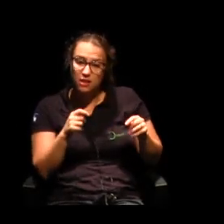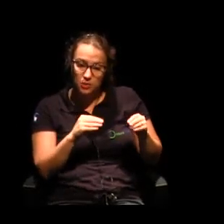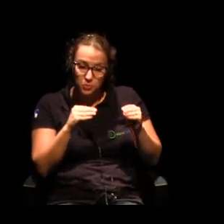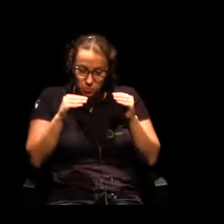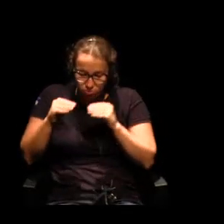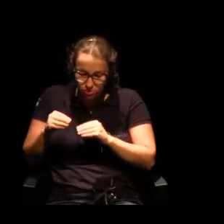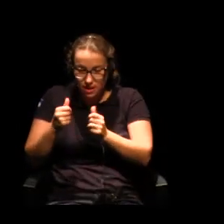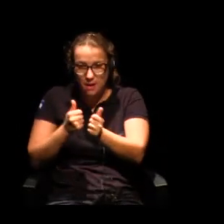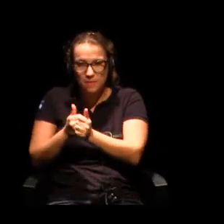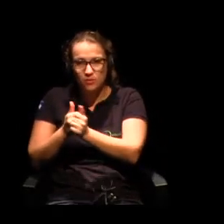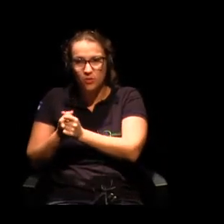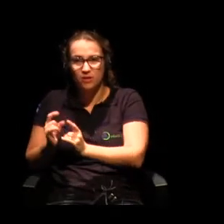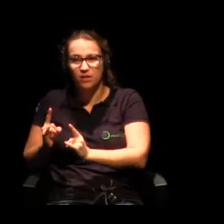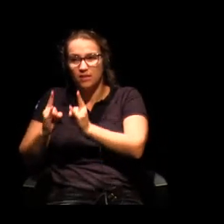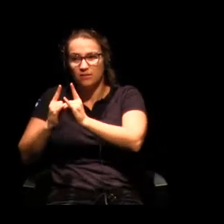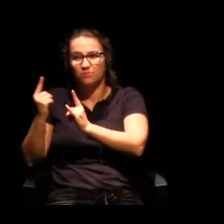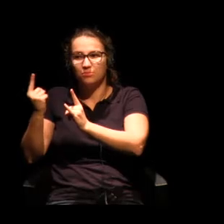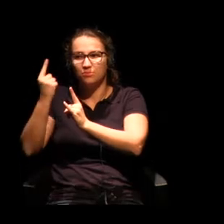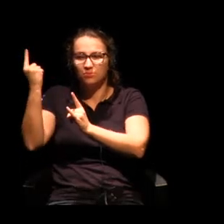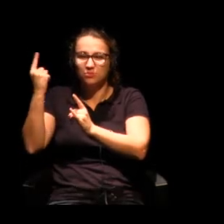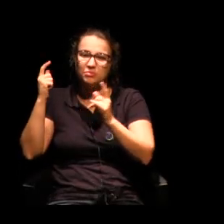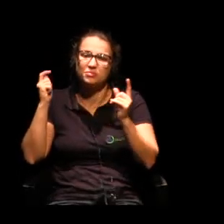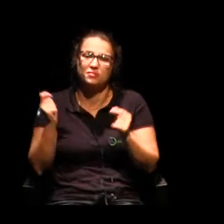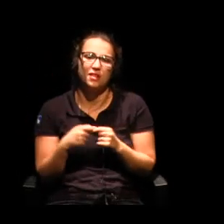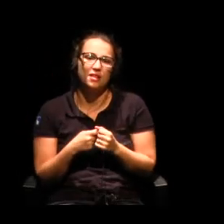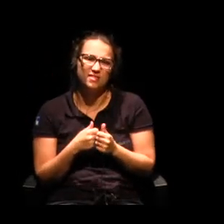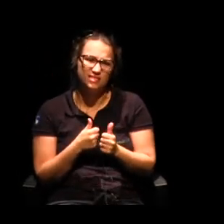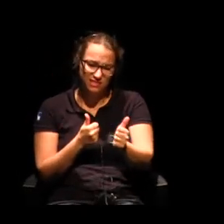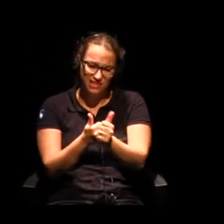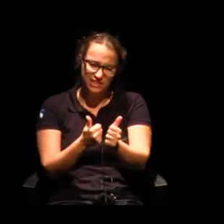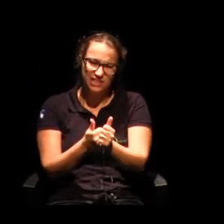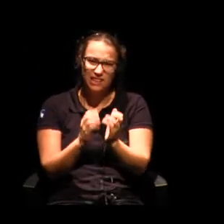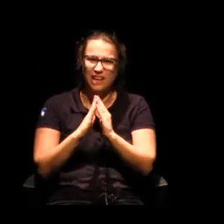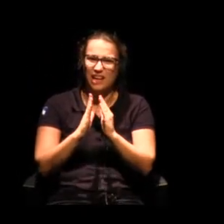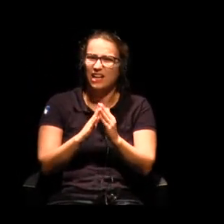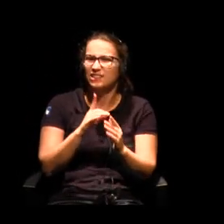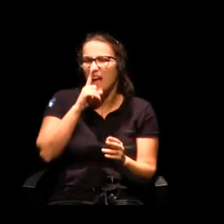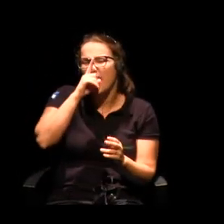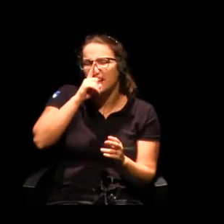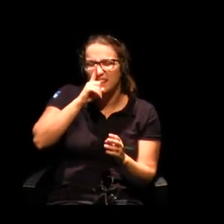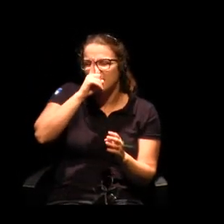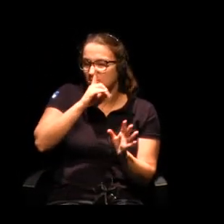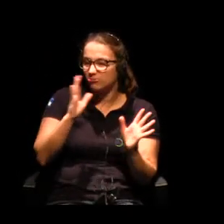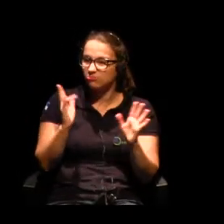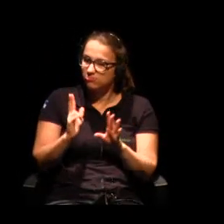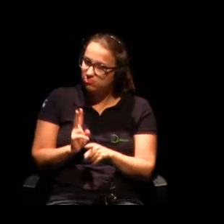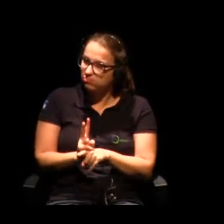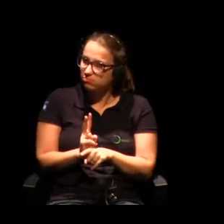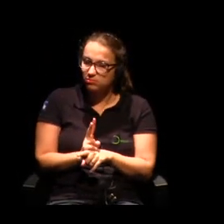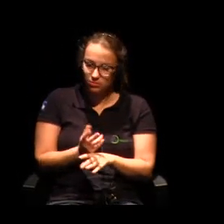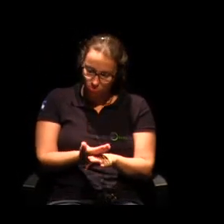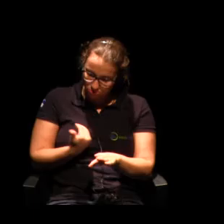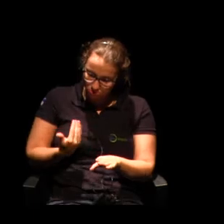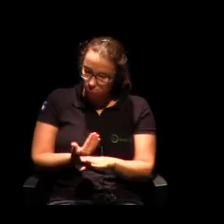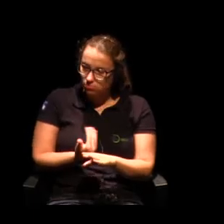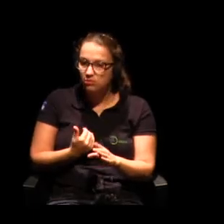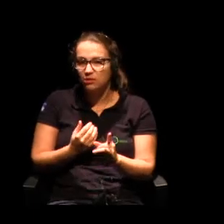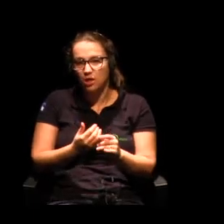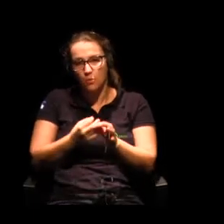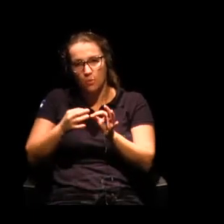uma ideia para relocação, e teríamos um financiamento permanente para cuidar